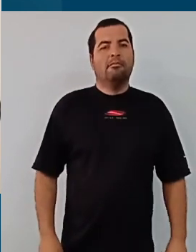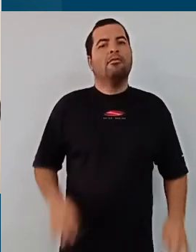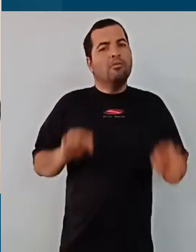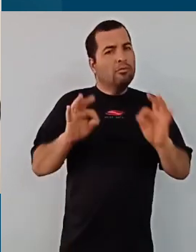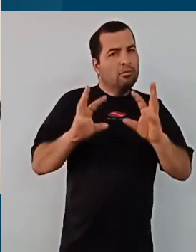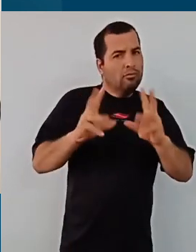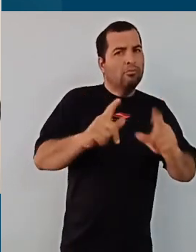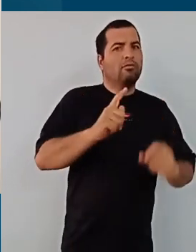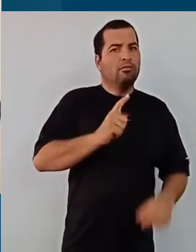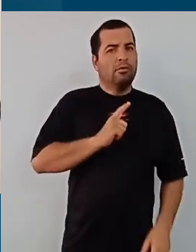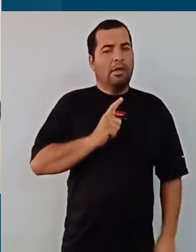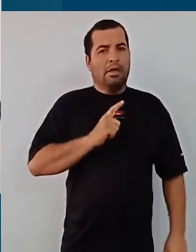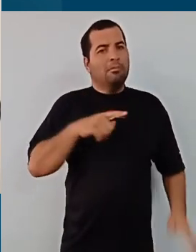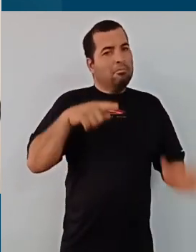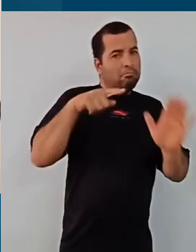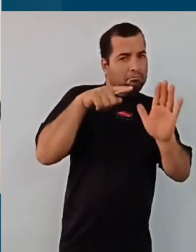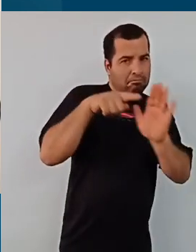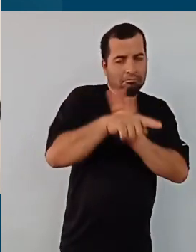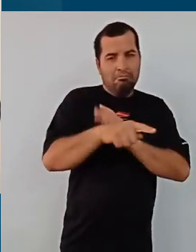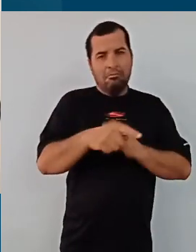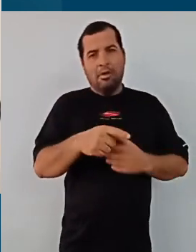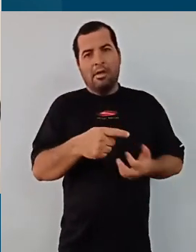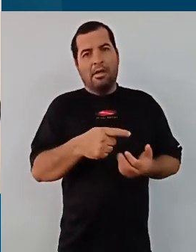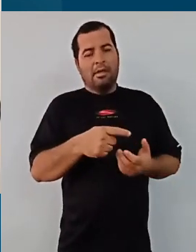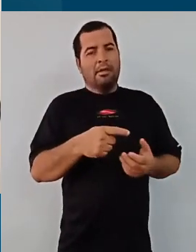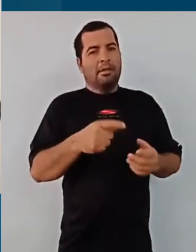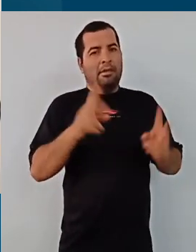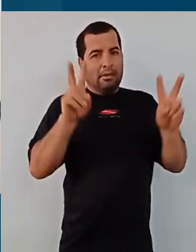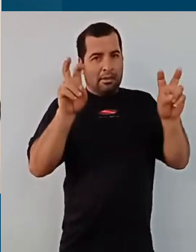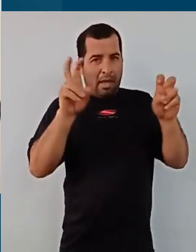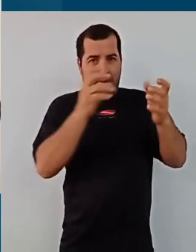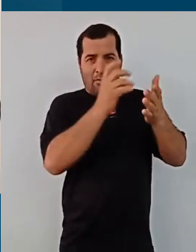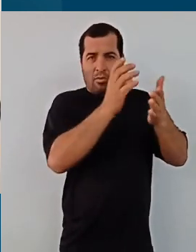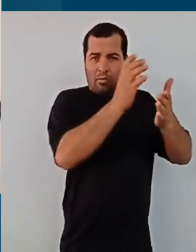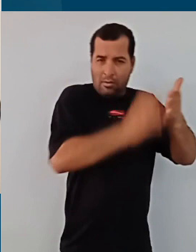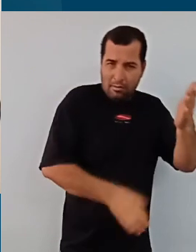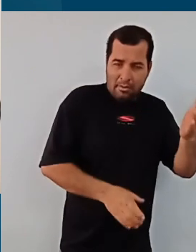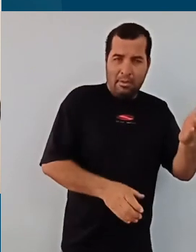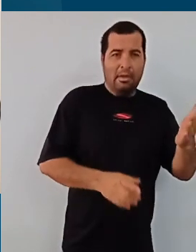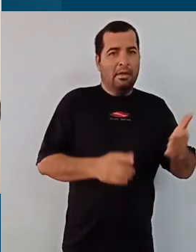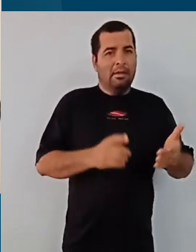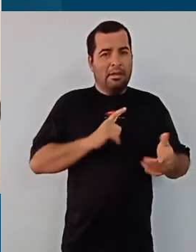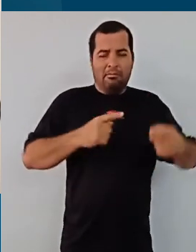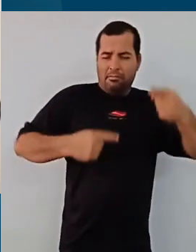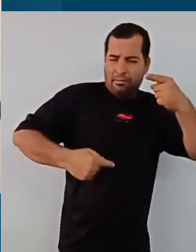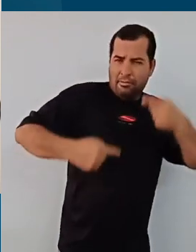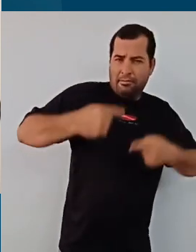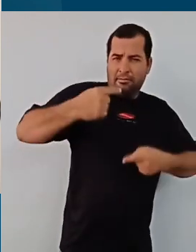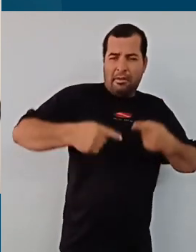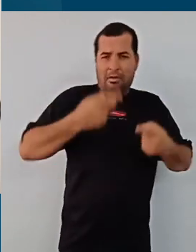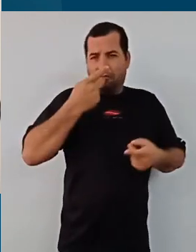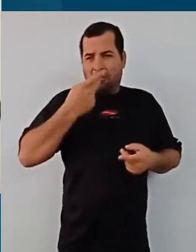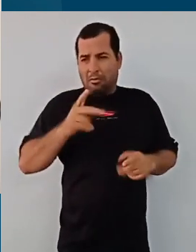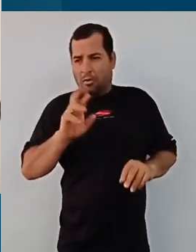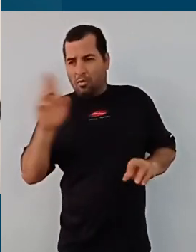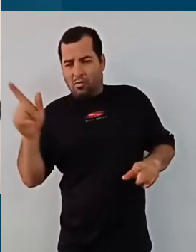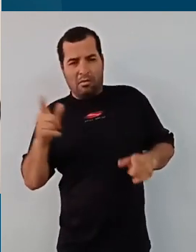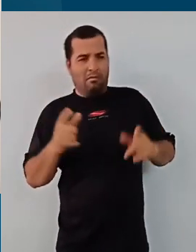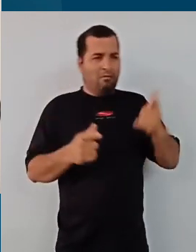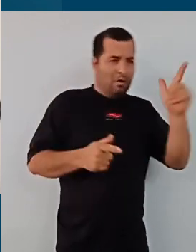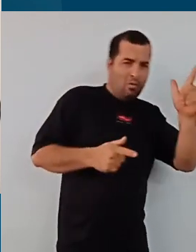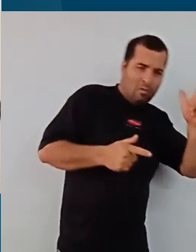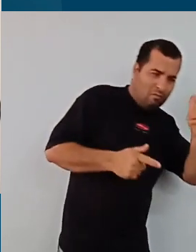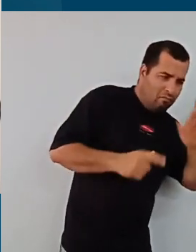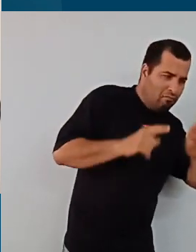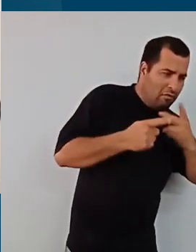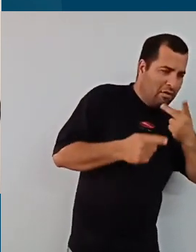questão de natureza curricular, né, sempre é uma área de muita disputa, de muita divergência, e o